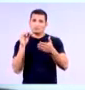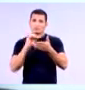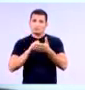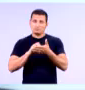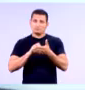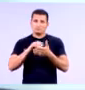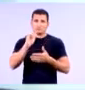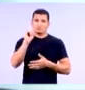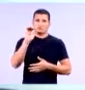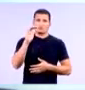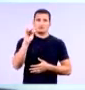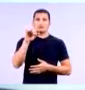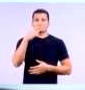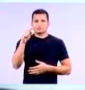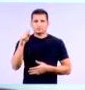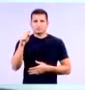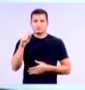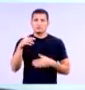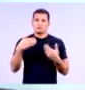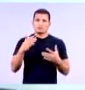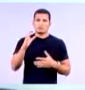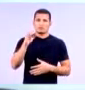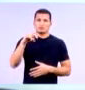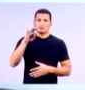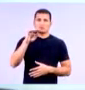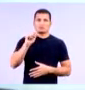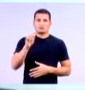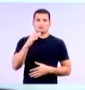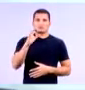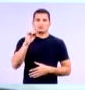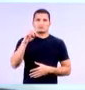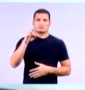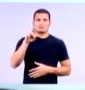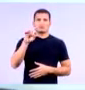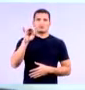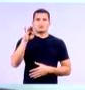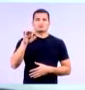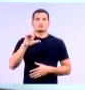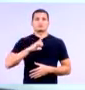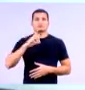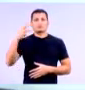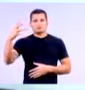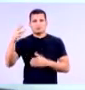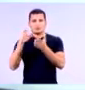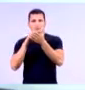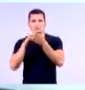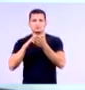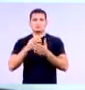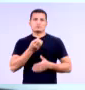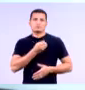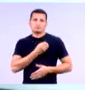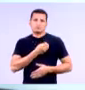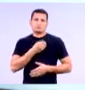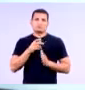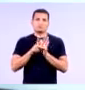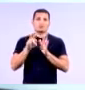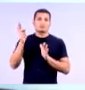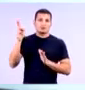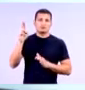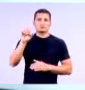ação. Então, a conta corrente só tem 3 características. No nosso caso aqui, número, titular e